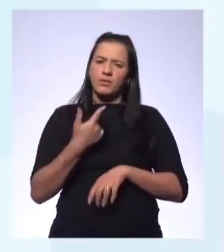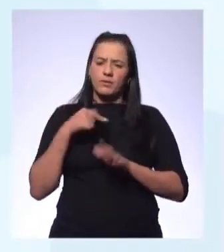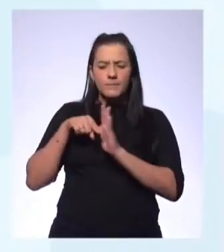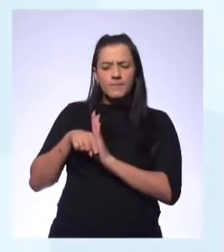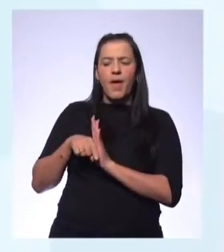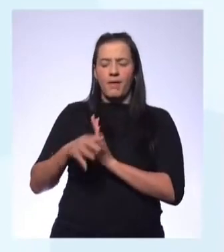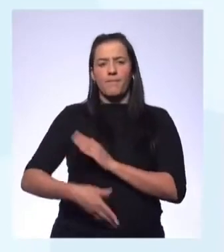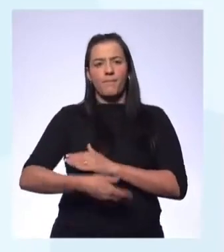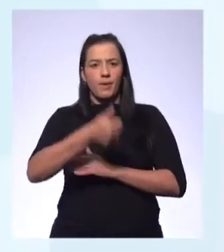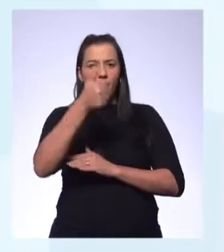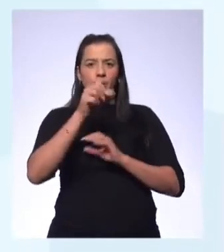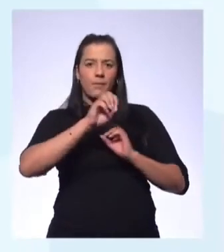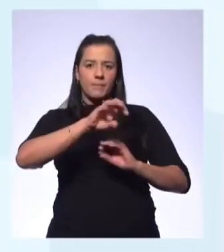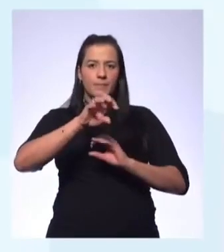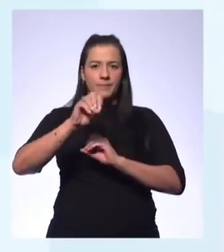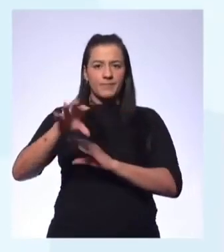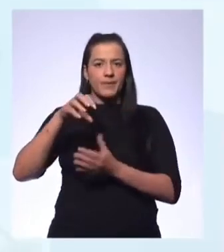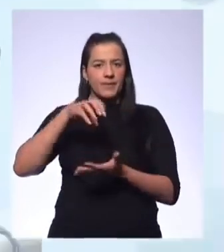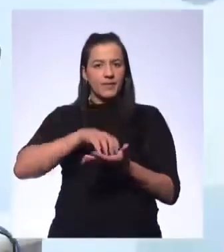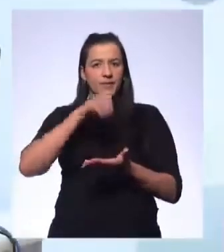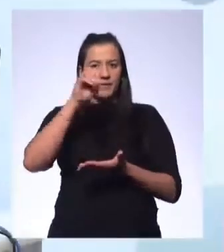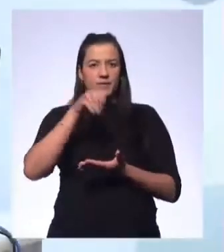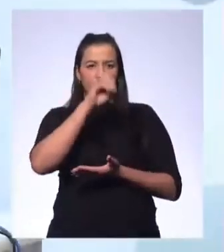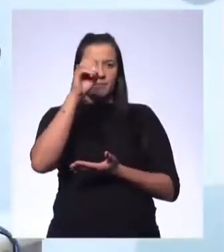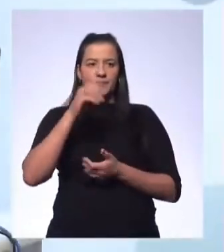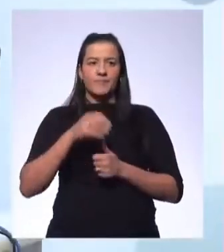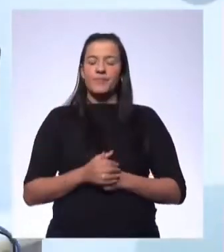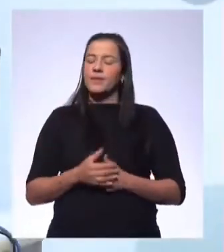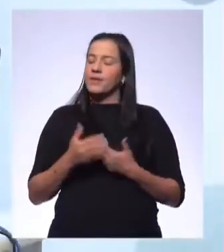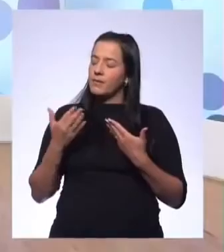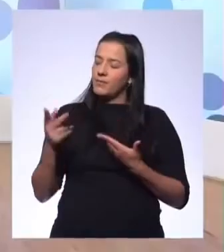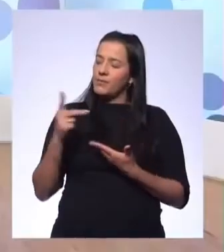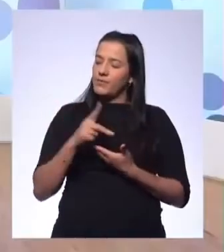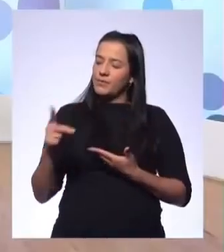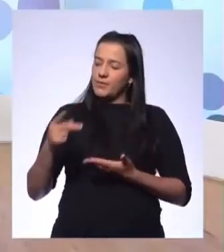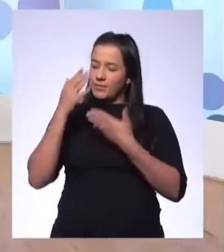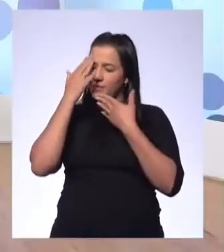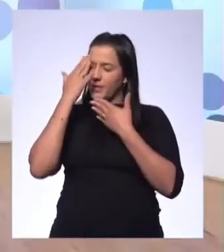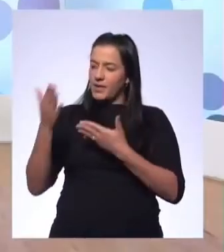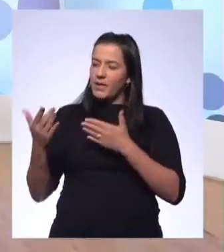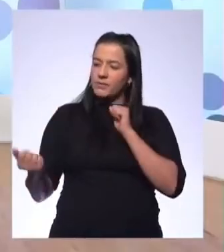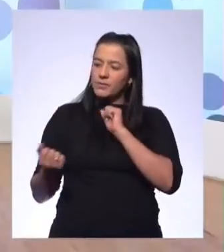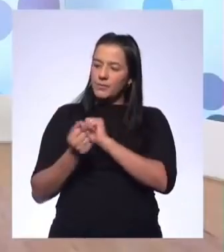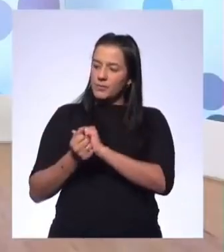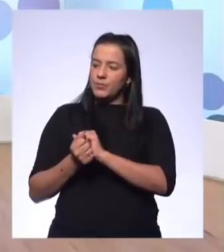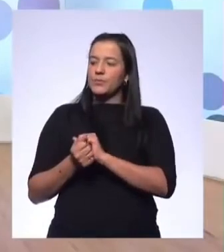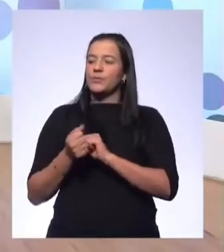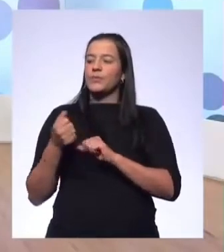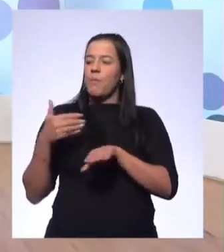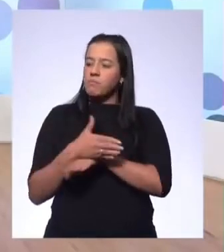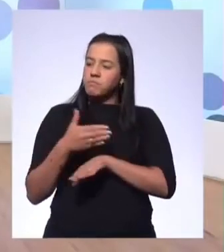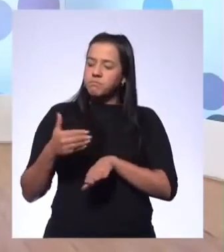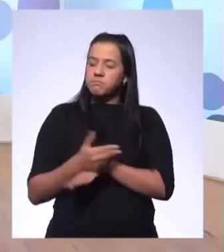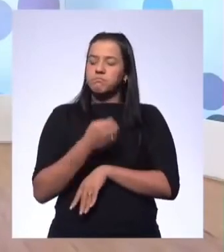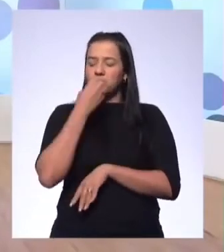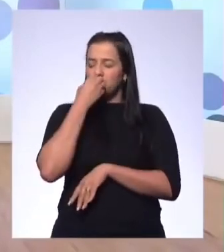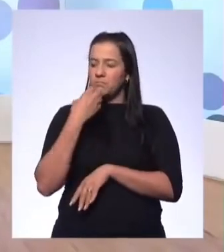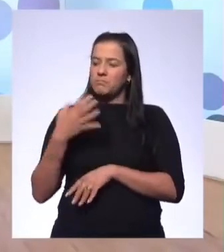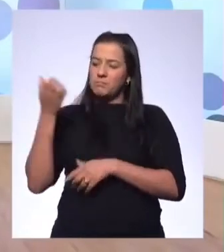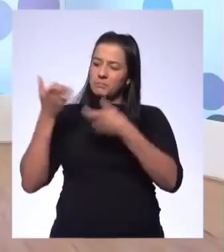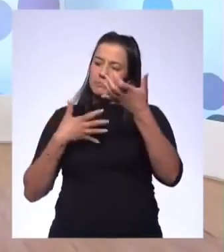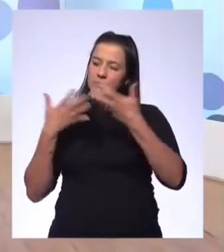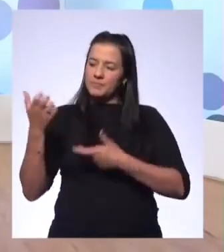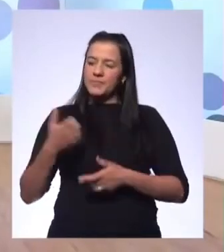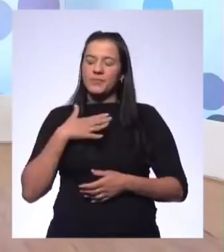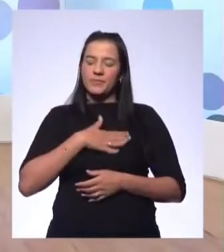nosso trabalho aqui no Centro de Mídias. Professor Carlos, muito obrigada pela participação, pela contribuição brilhante com seu depoimento aí,